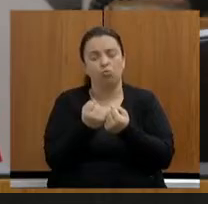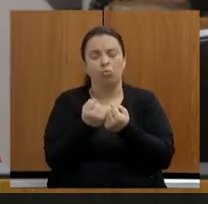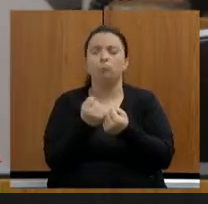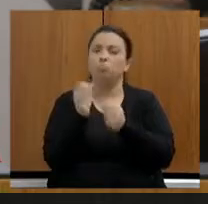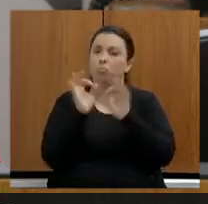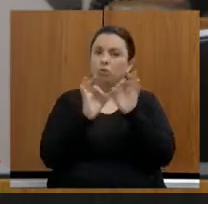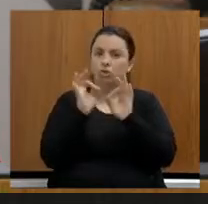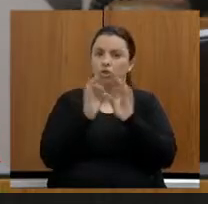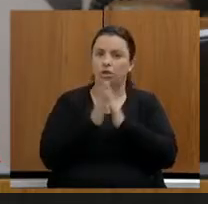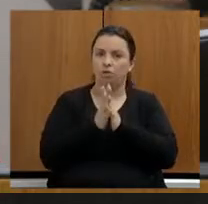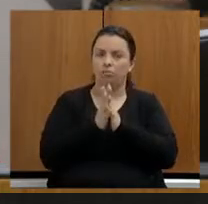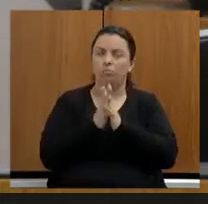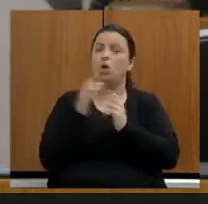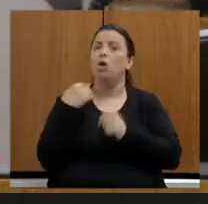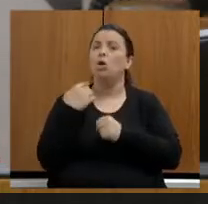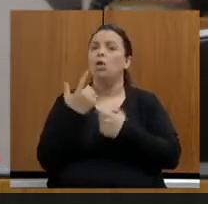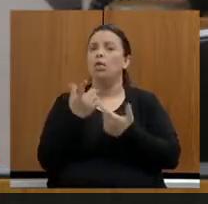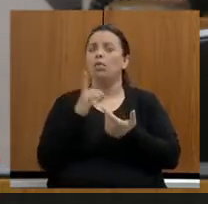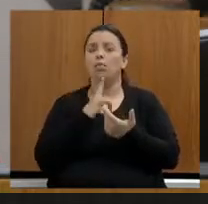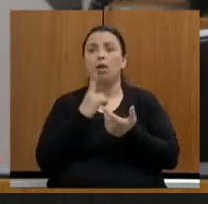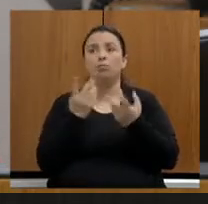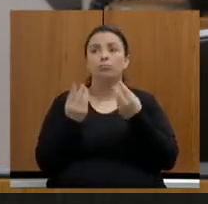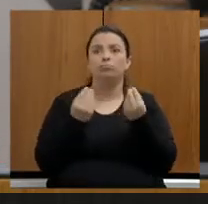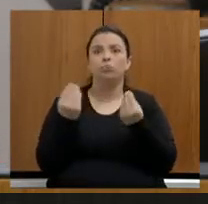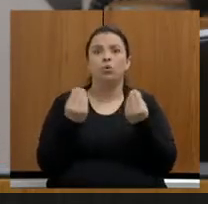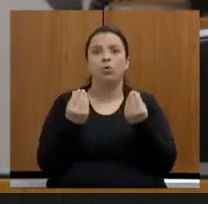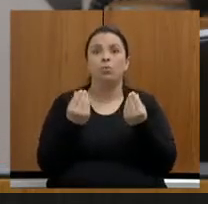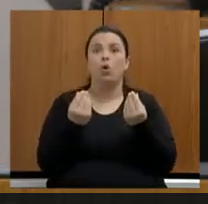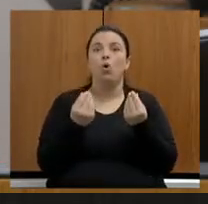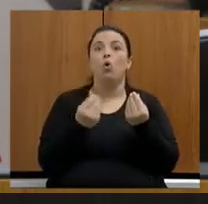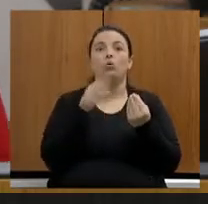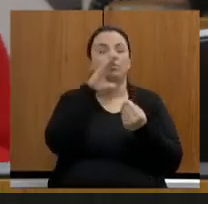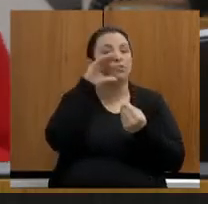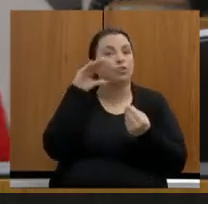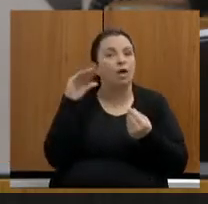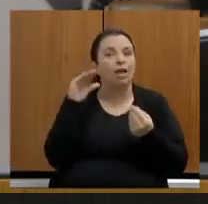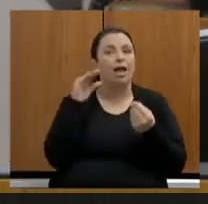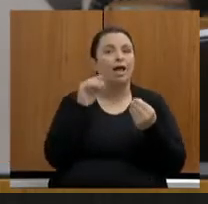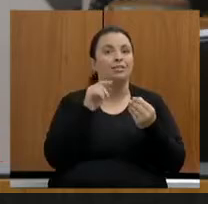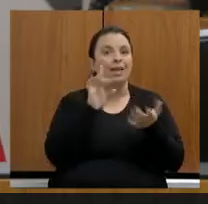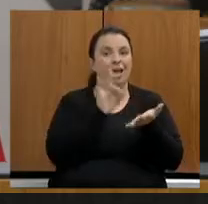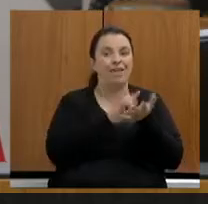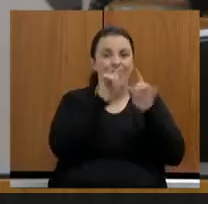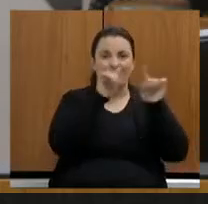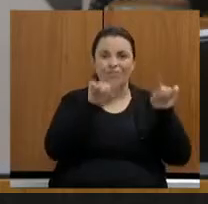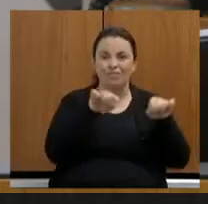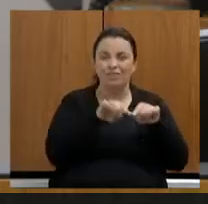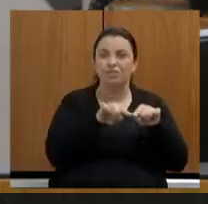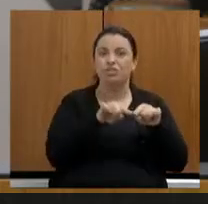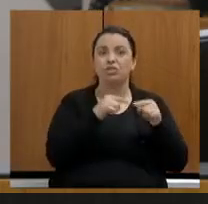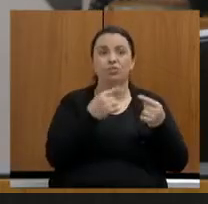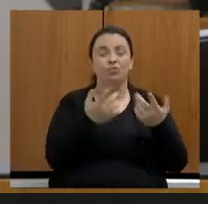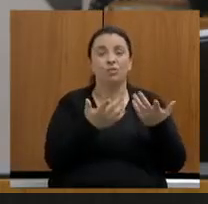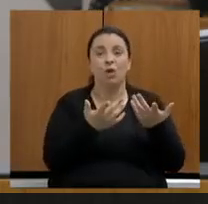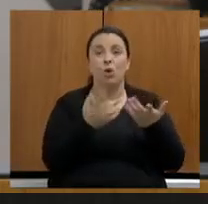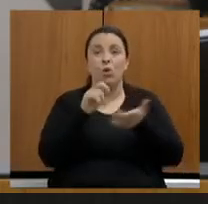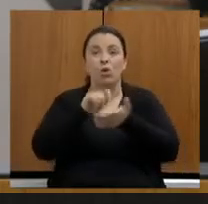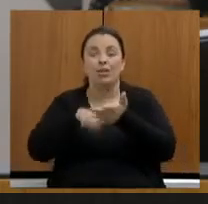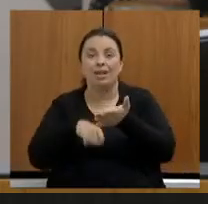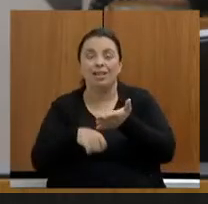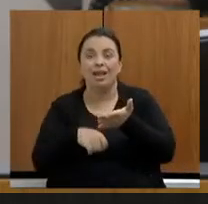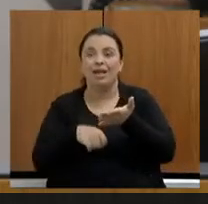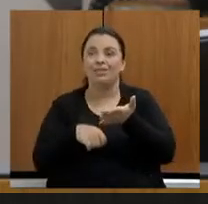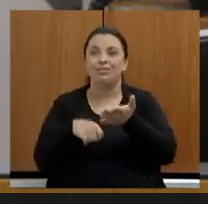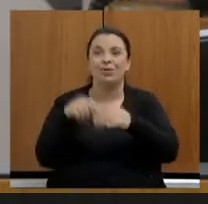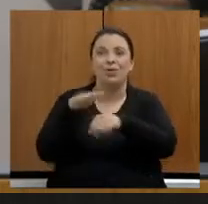então a nós estamos no língua e os servidores efetivos estão sem orientação contratados e convocados estão sumariamente